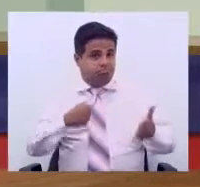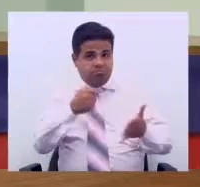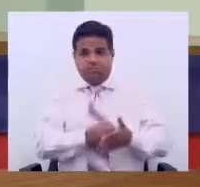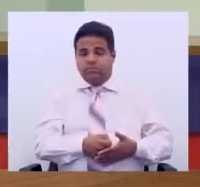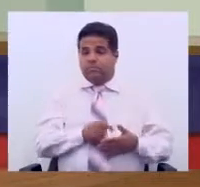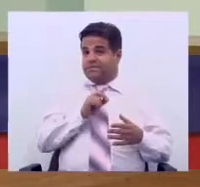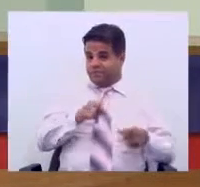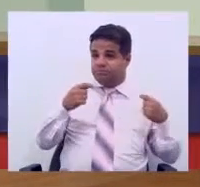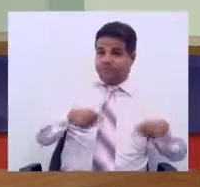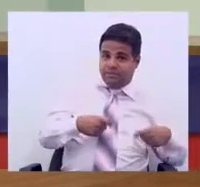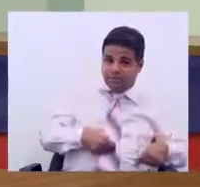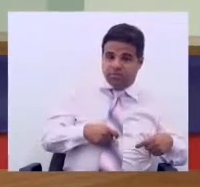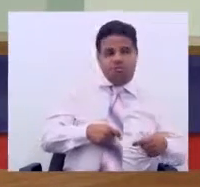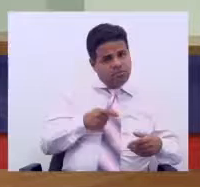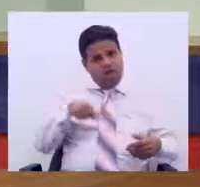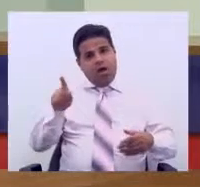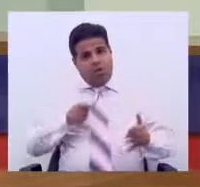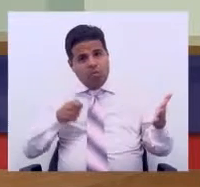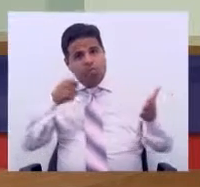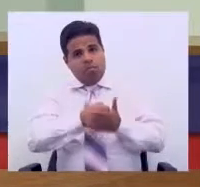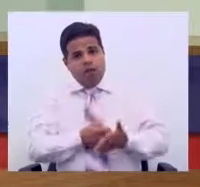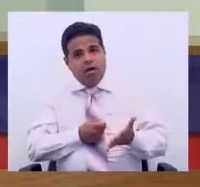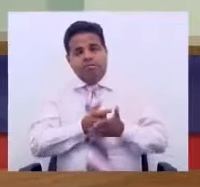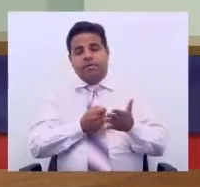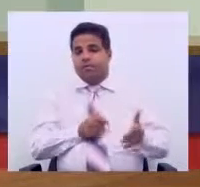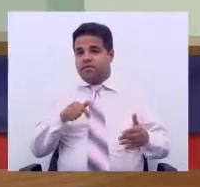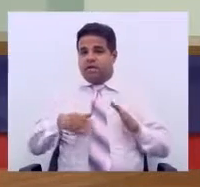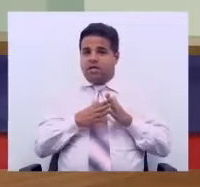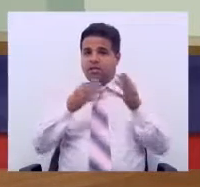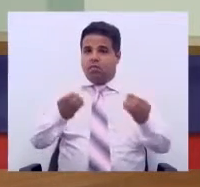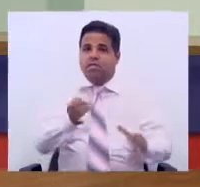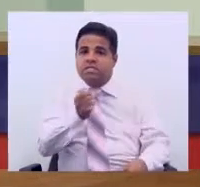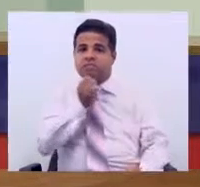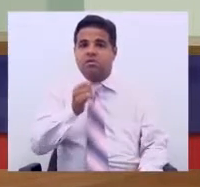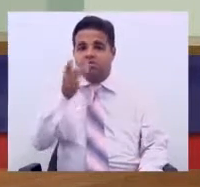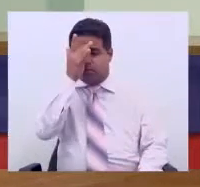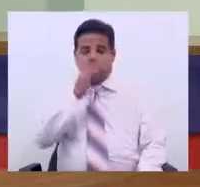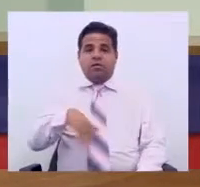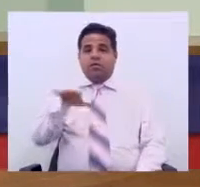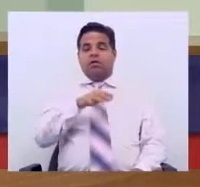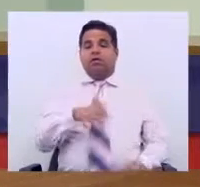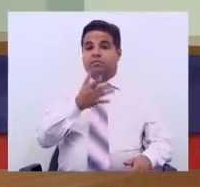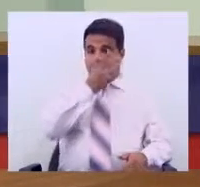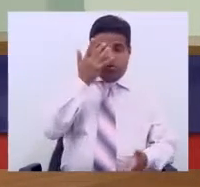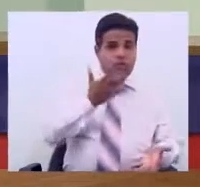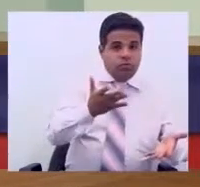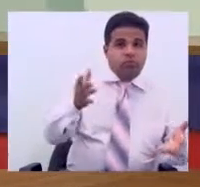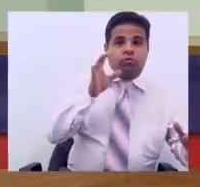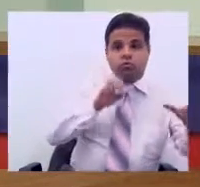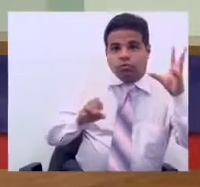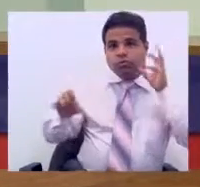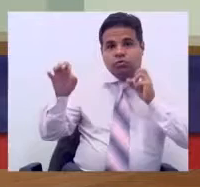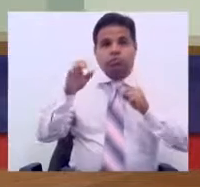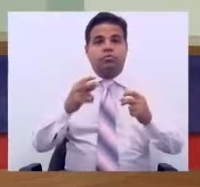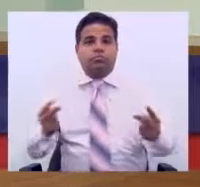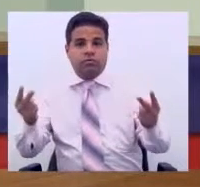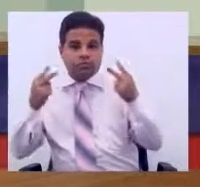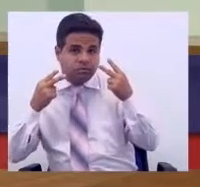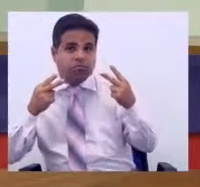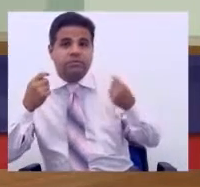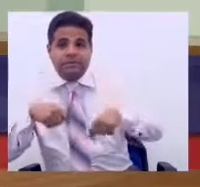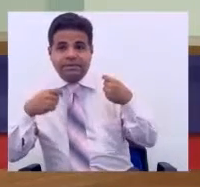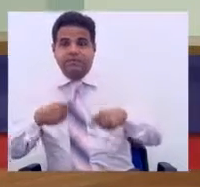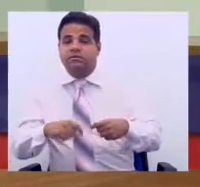briga, compramos, porque essa casa tem que dar um exemplo para a população. Aqueles que nos ouvem, aqueles que nos assistem, precisa